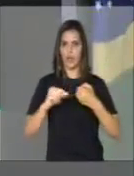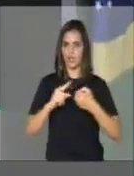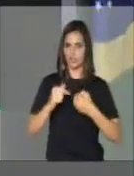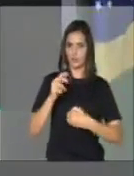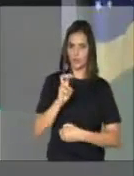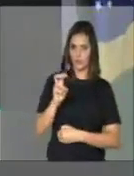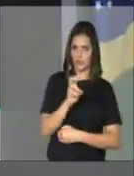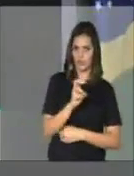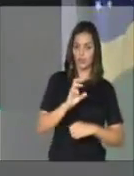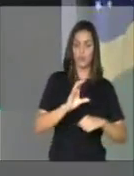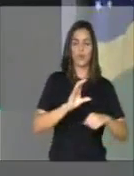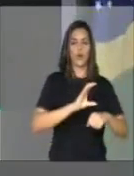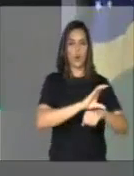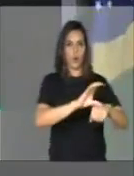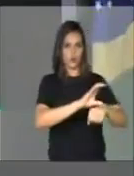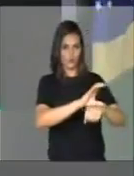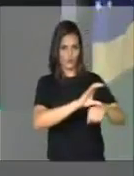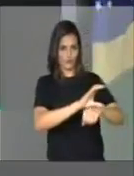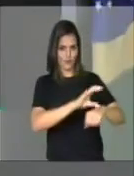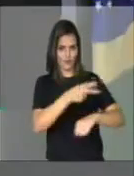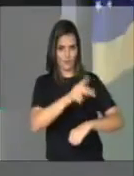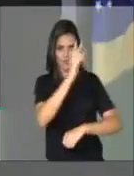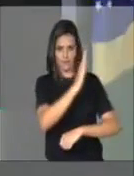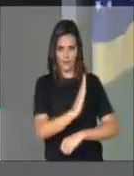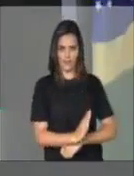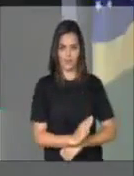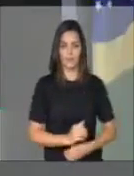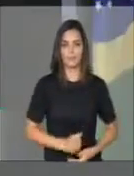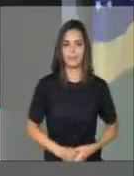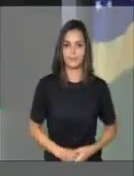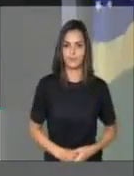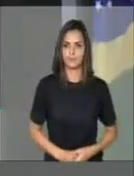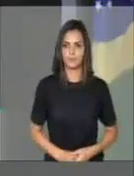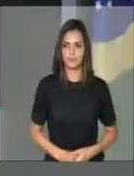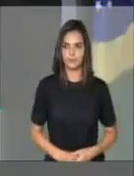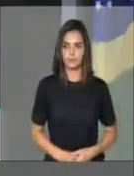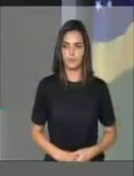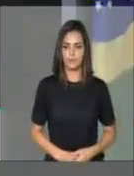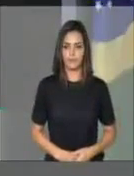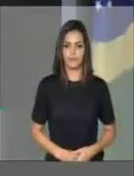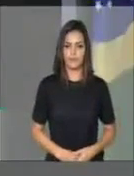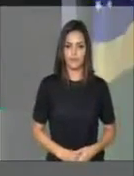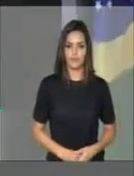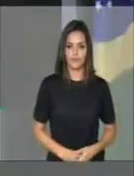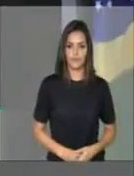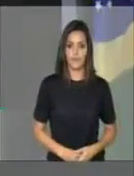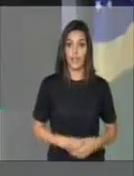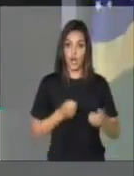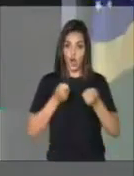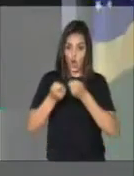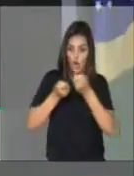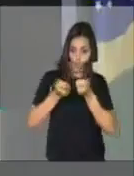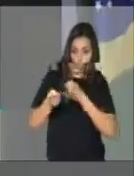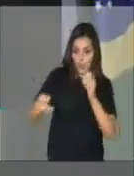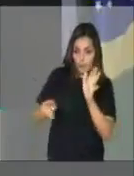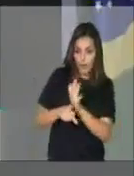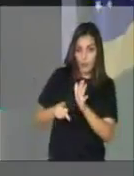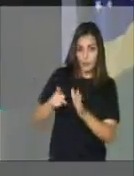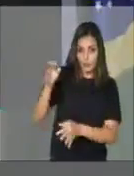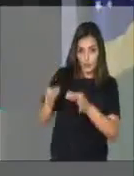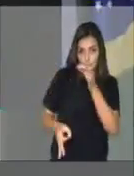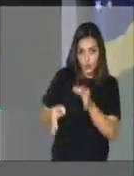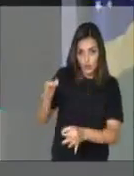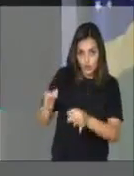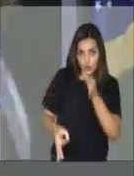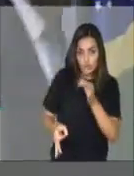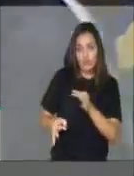da Constituição Federal. O fato de se prever a efetivação desse controle a